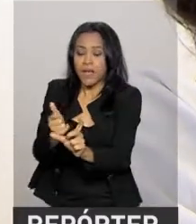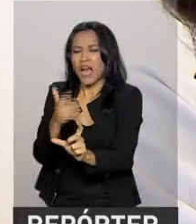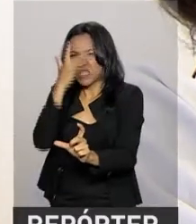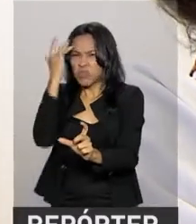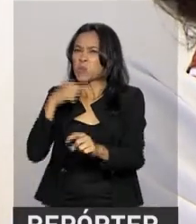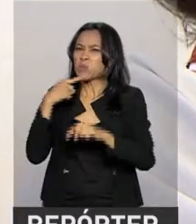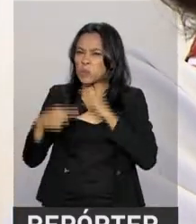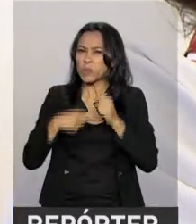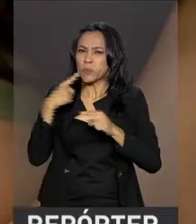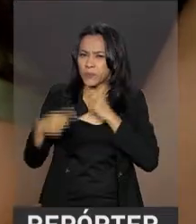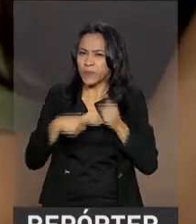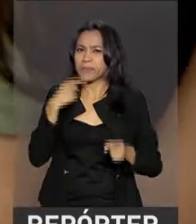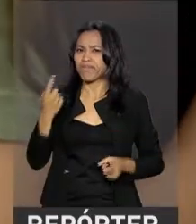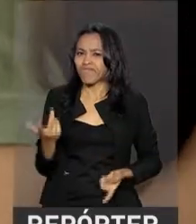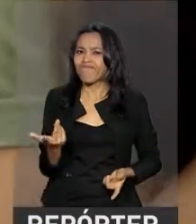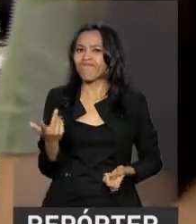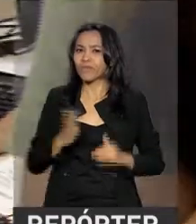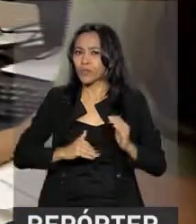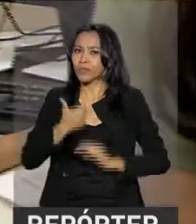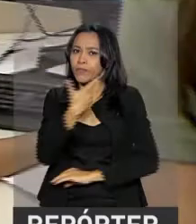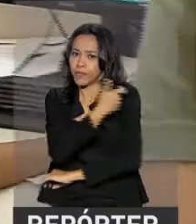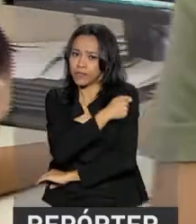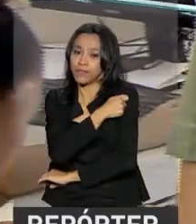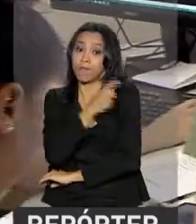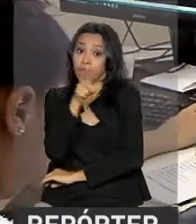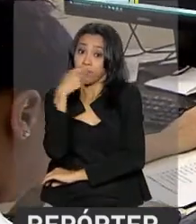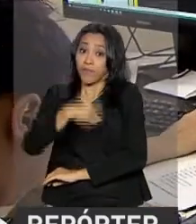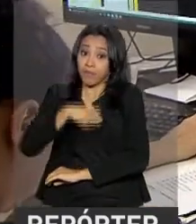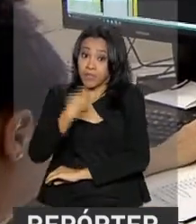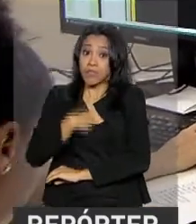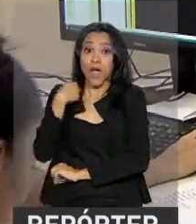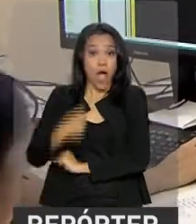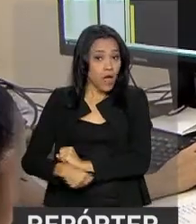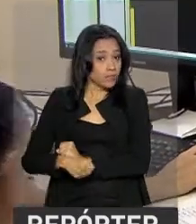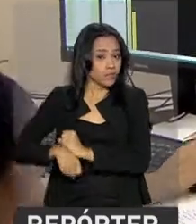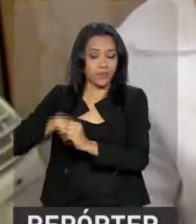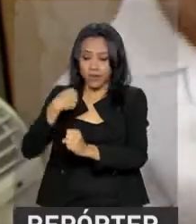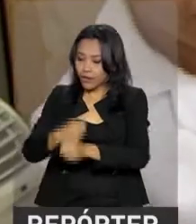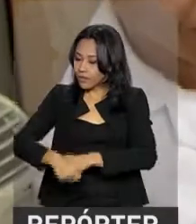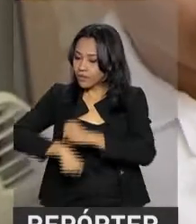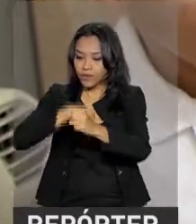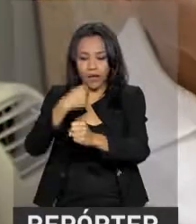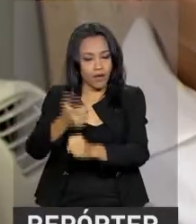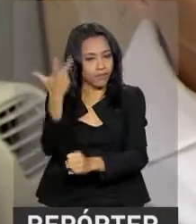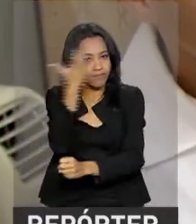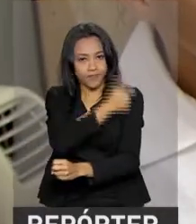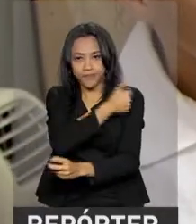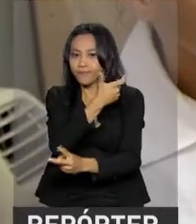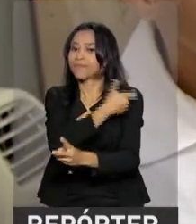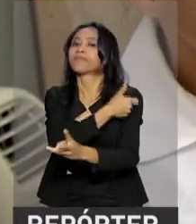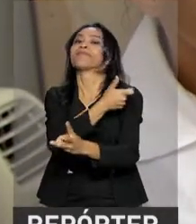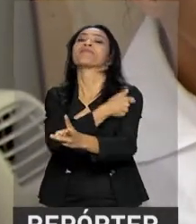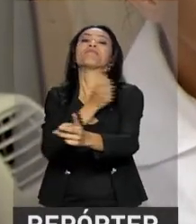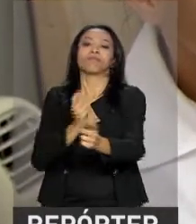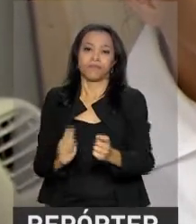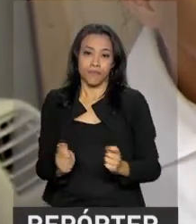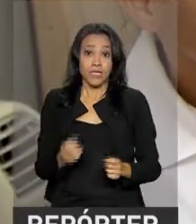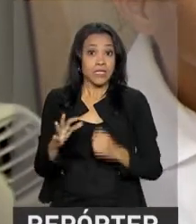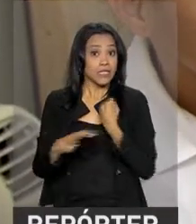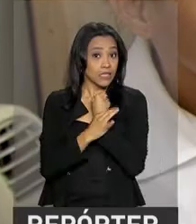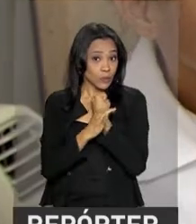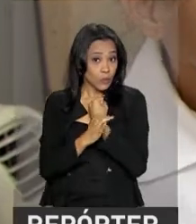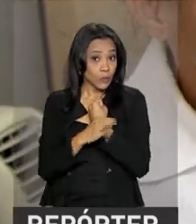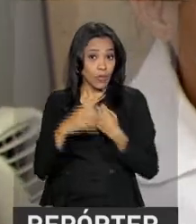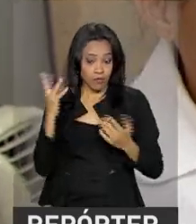sobre a vacina ea imunização deve ser reforçada todos os anos vale lembrar que a vacina é segura e não causa